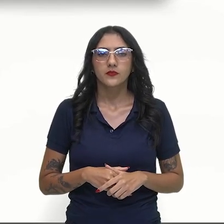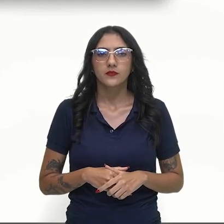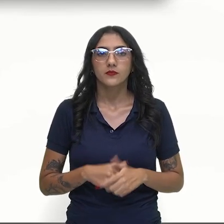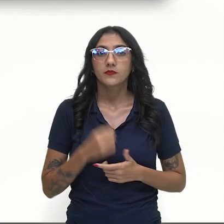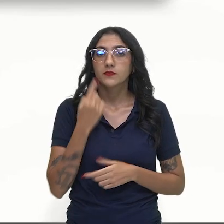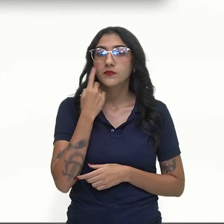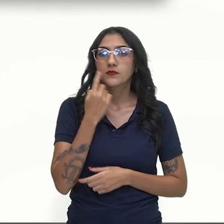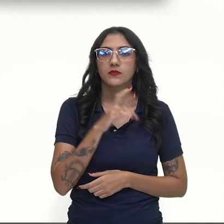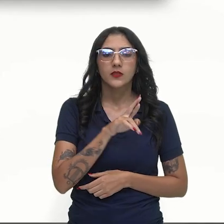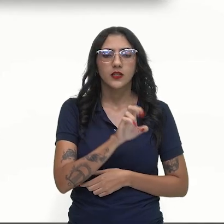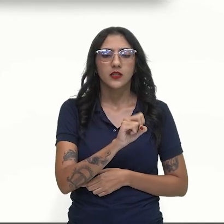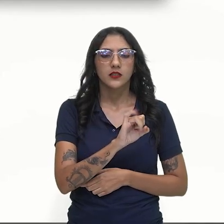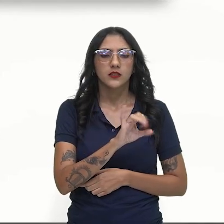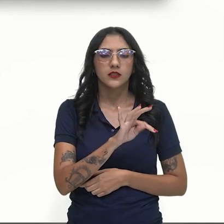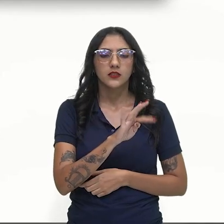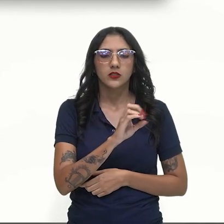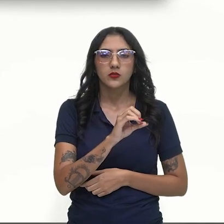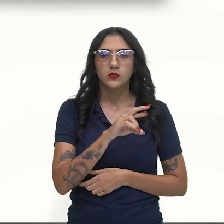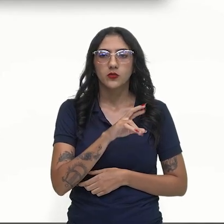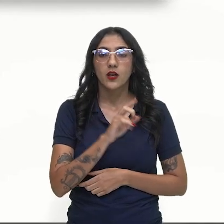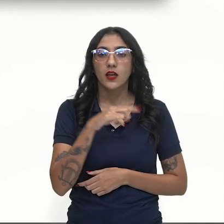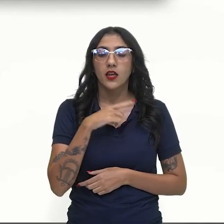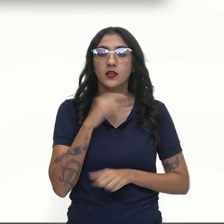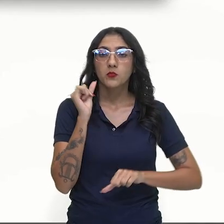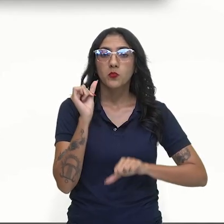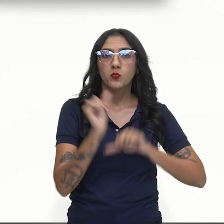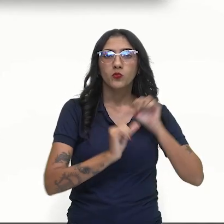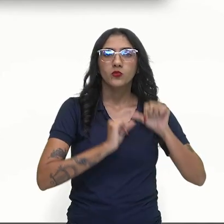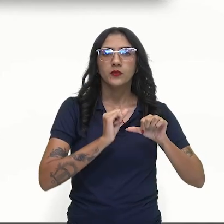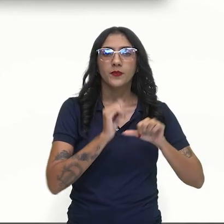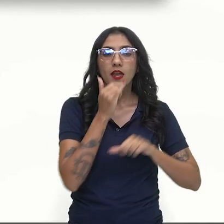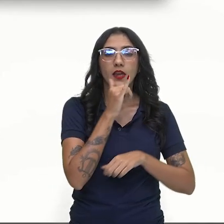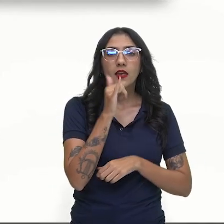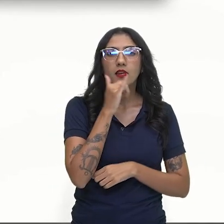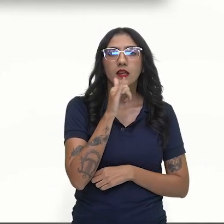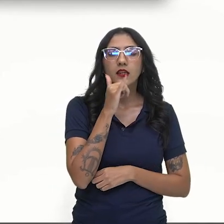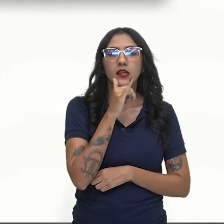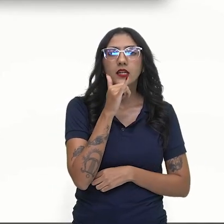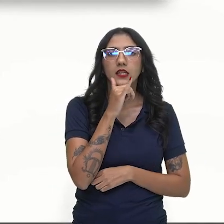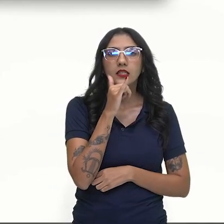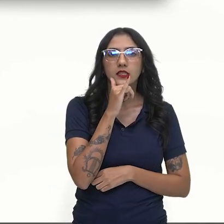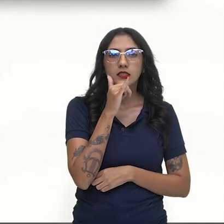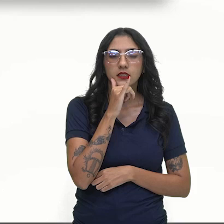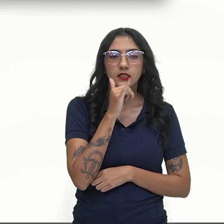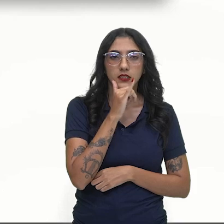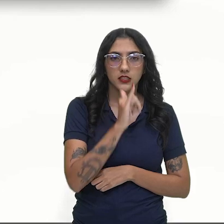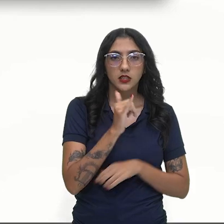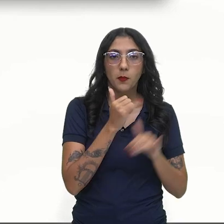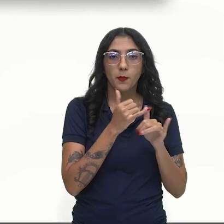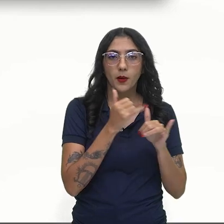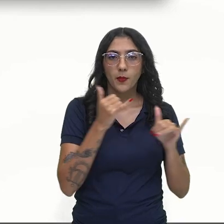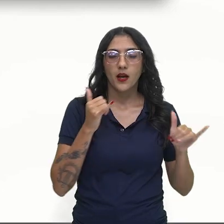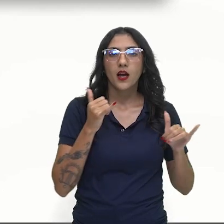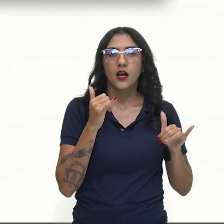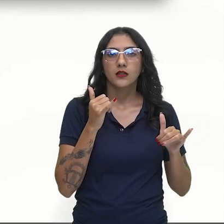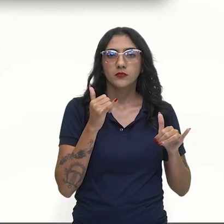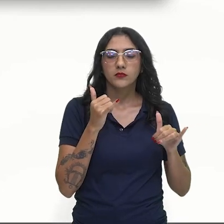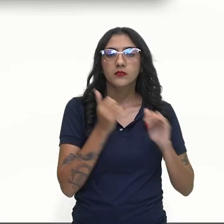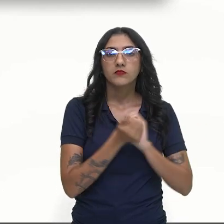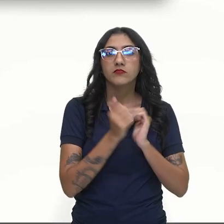o resistor, ele transforma energia em térmica. Olha só a